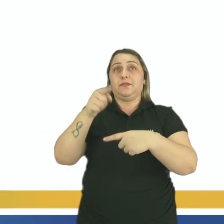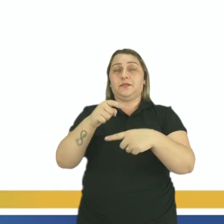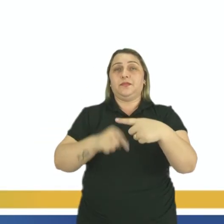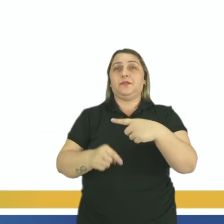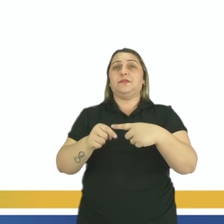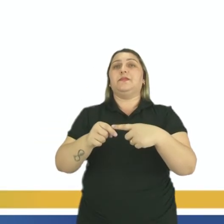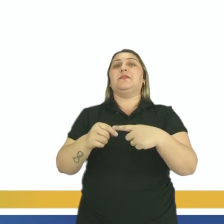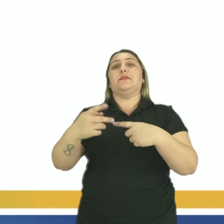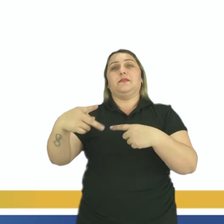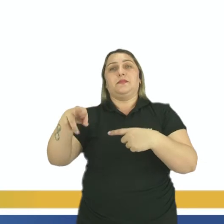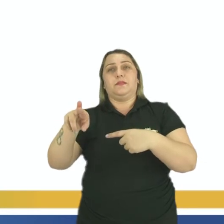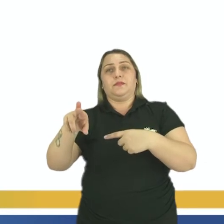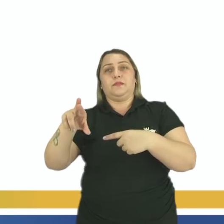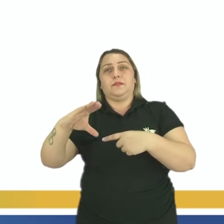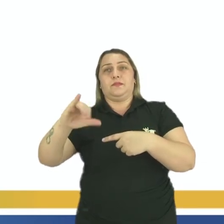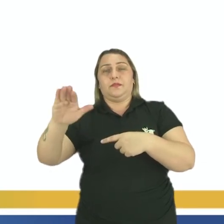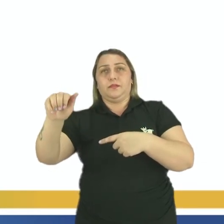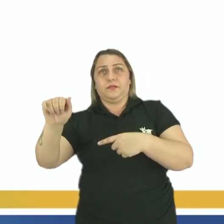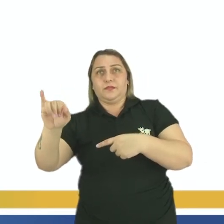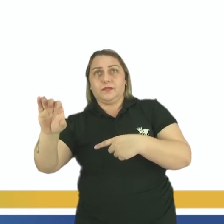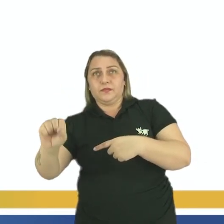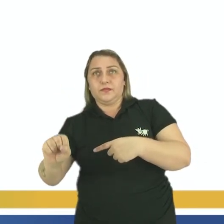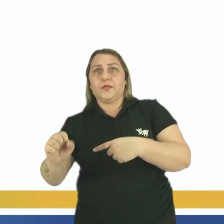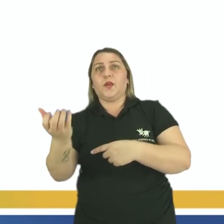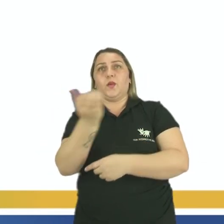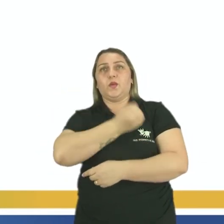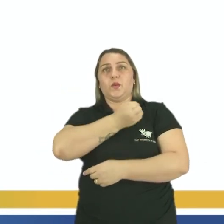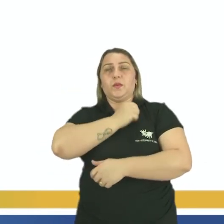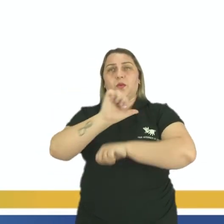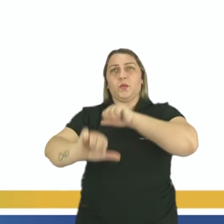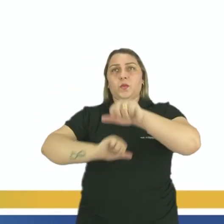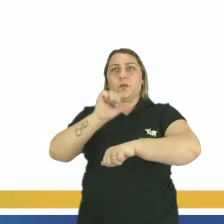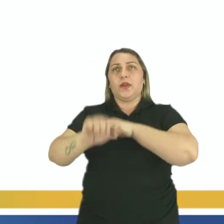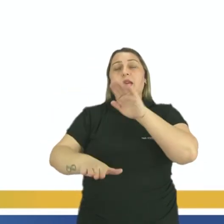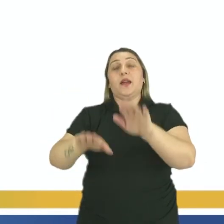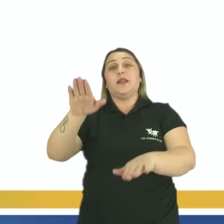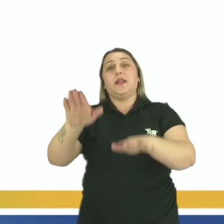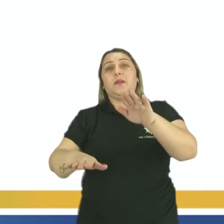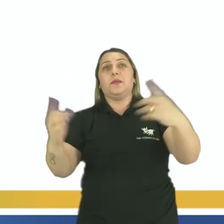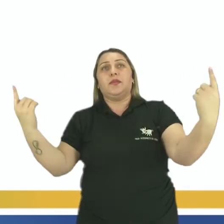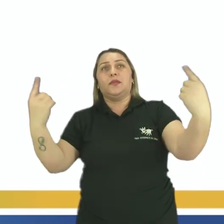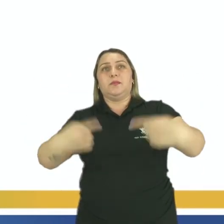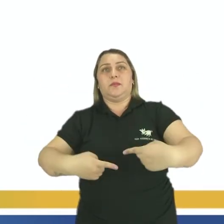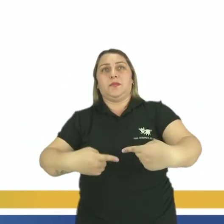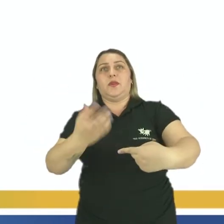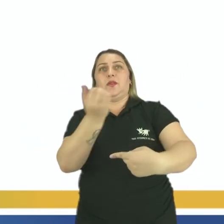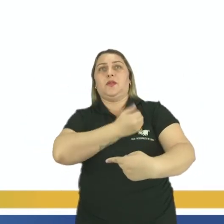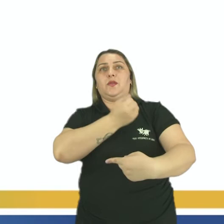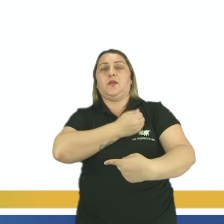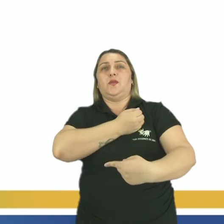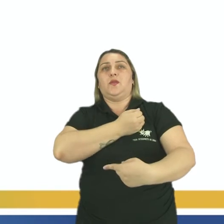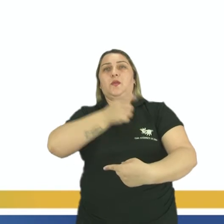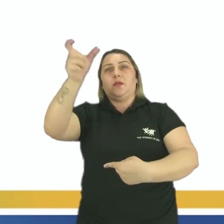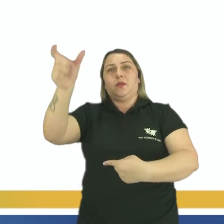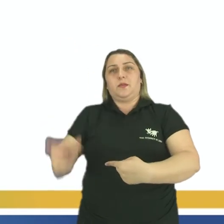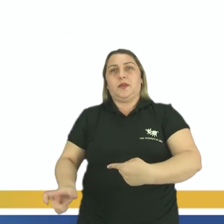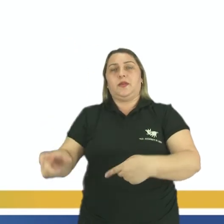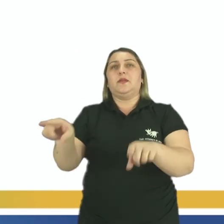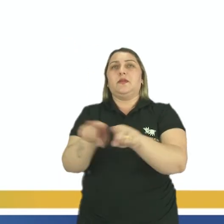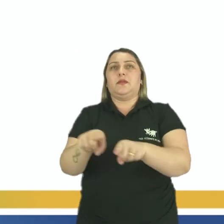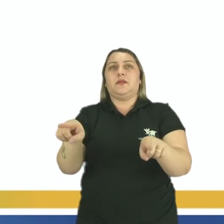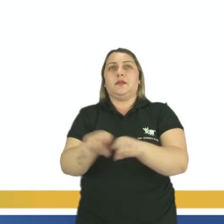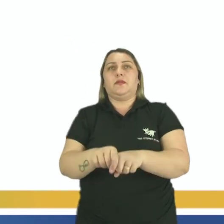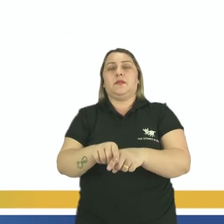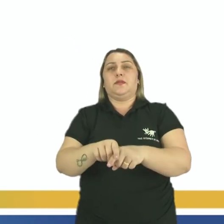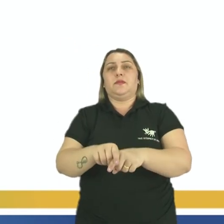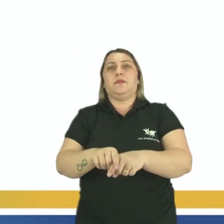por parciais ou ends, né, cujo número muda em função ao tipo da disputa e o número de